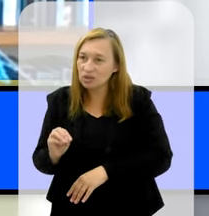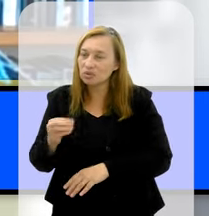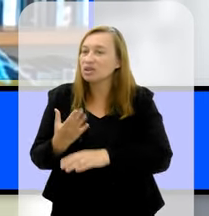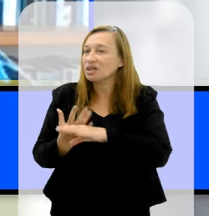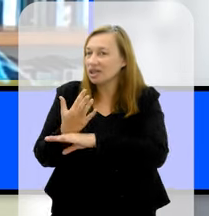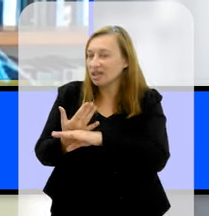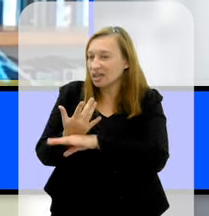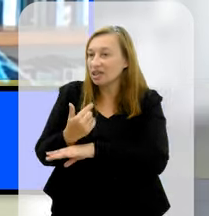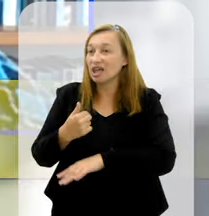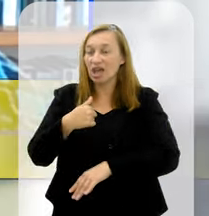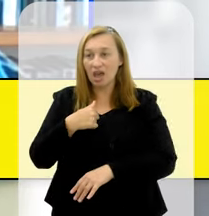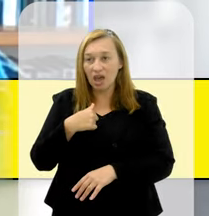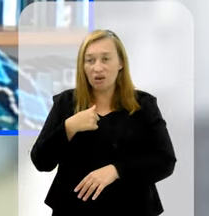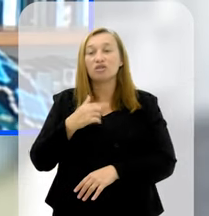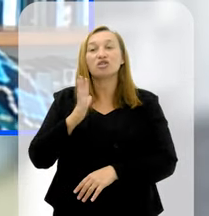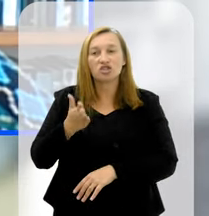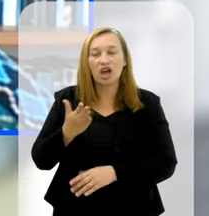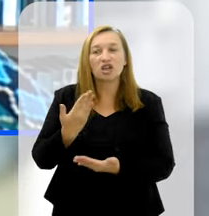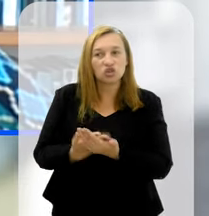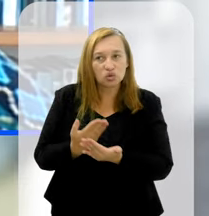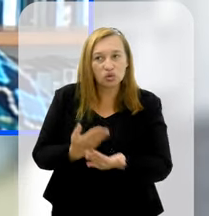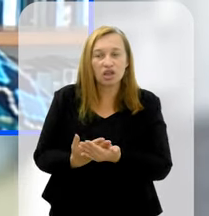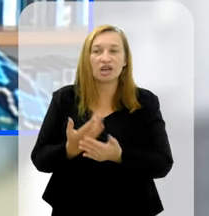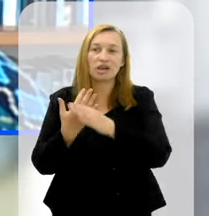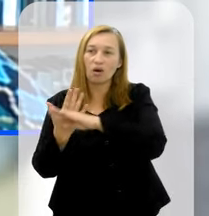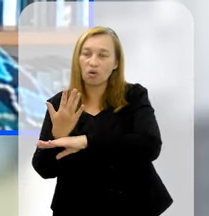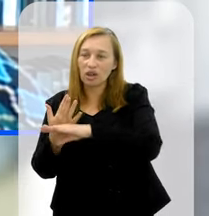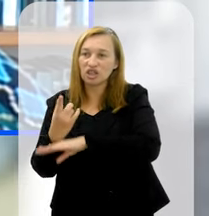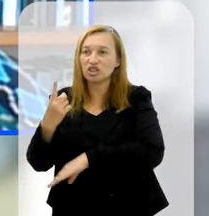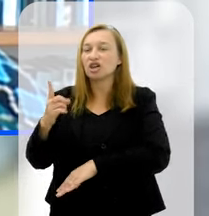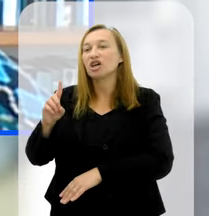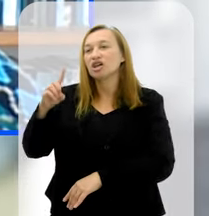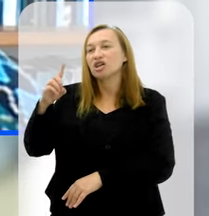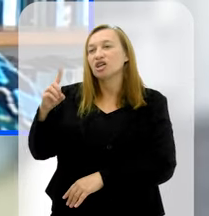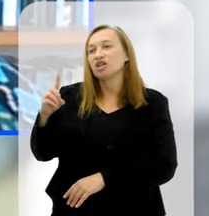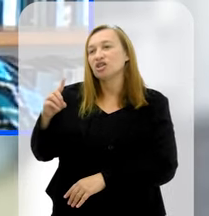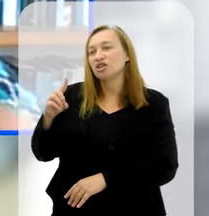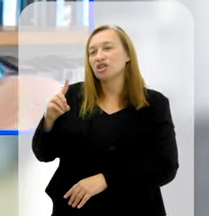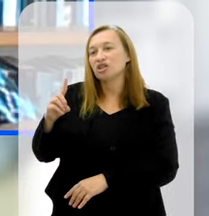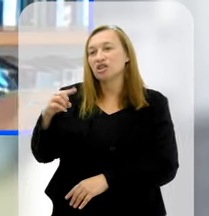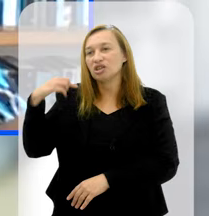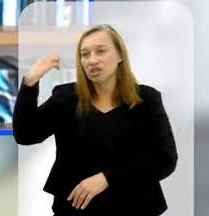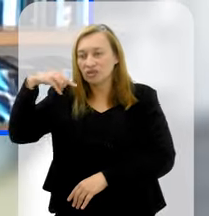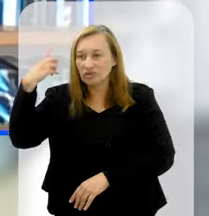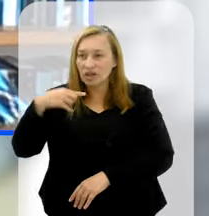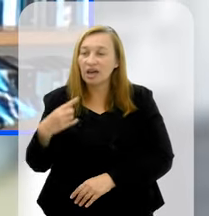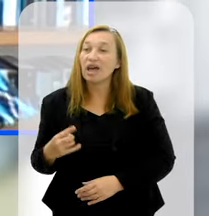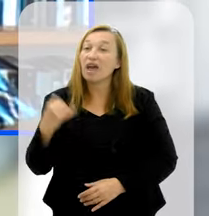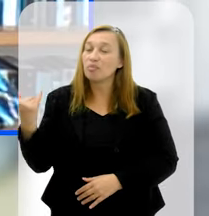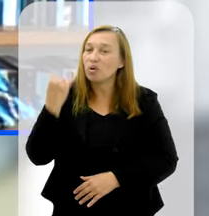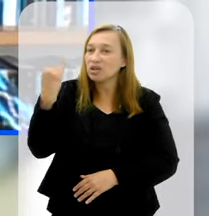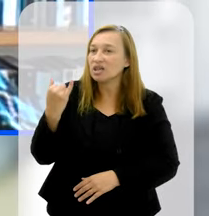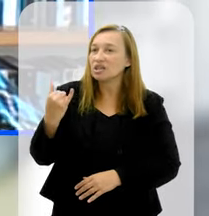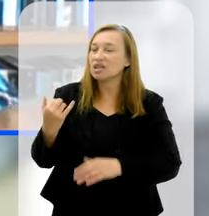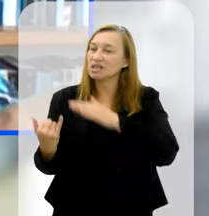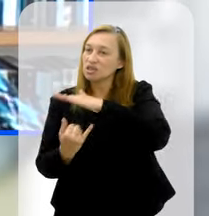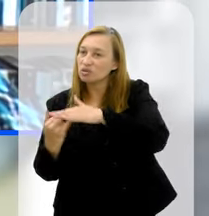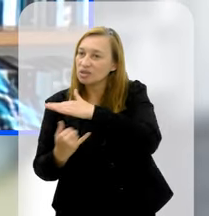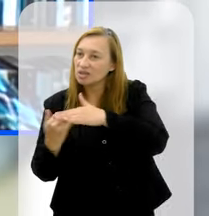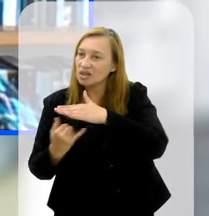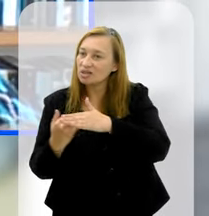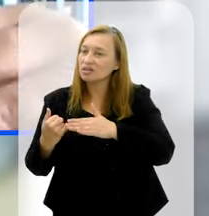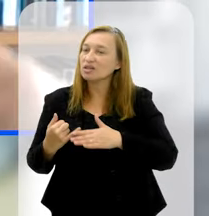da UERJ, foi onde eu estudei direito. Então, é muito importante que nesse espaço institucional